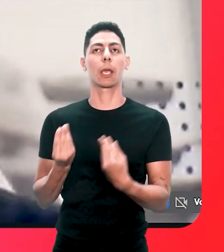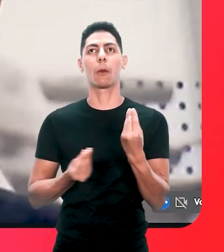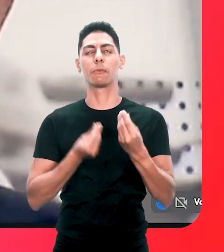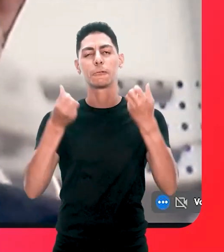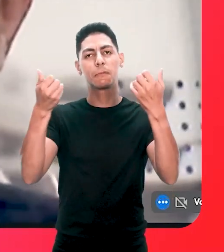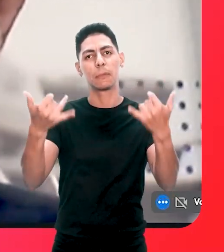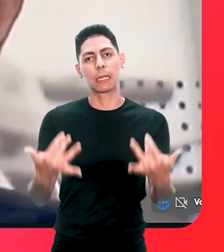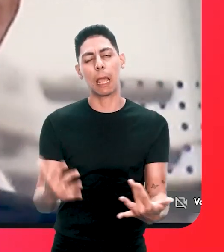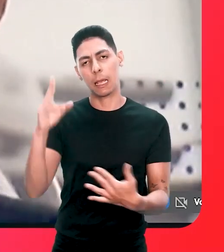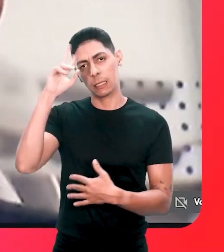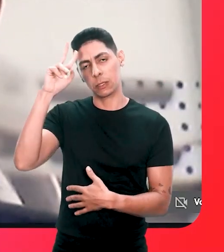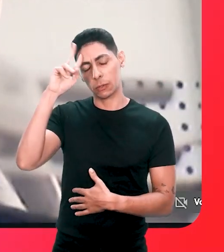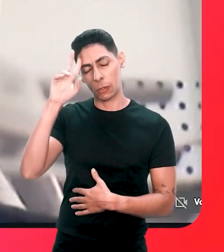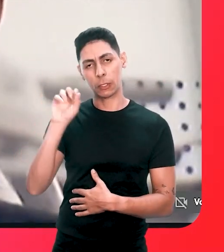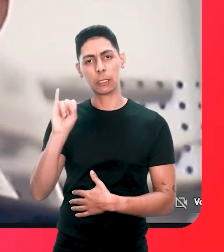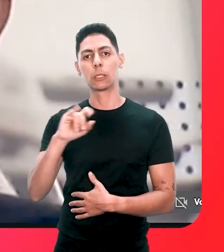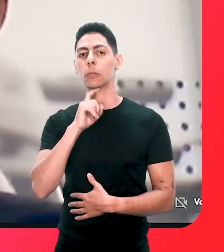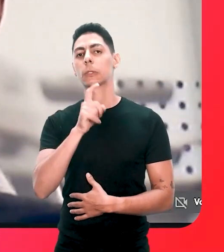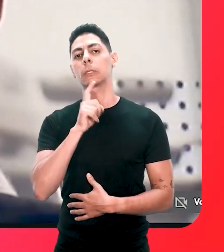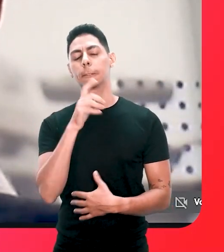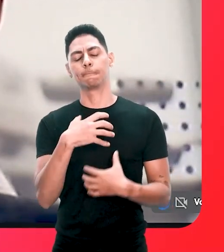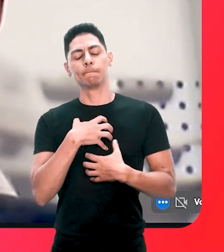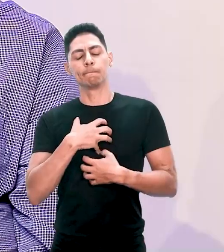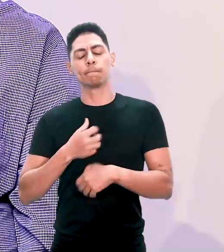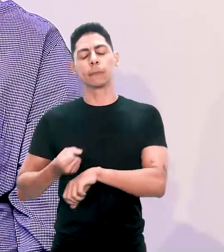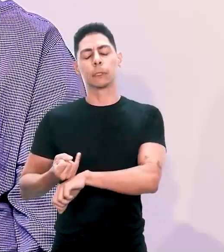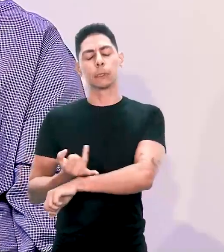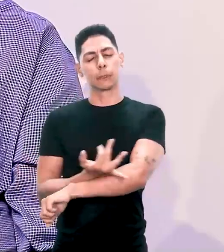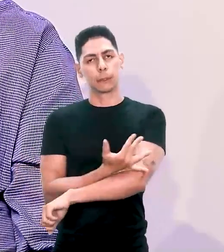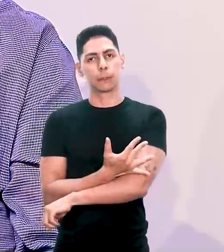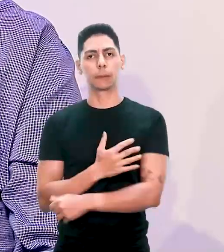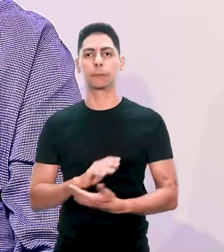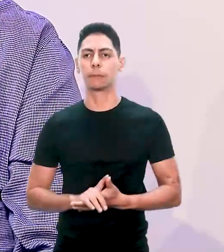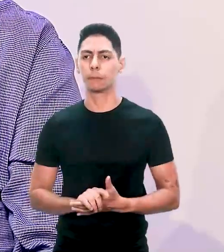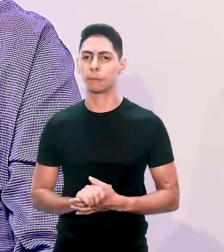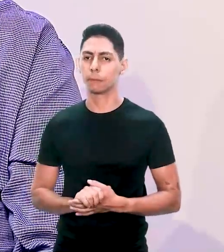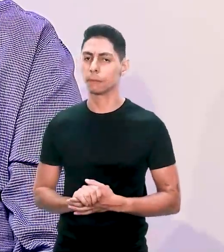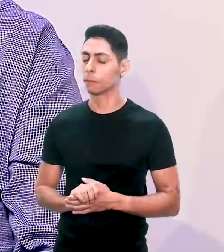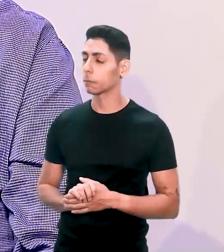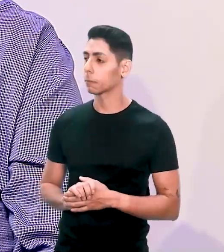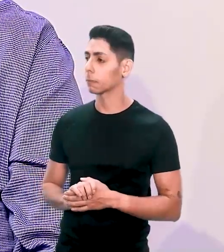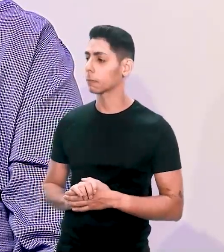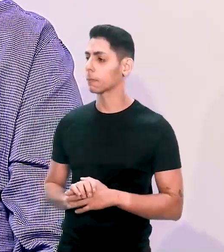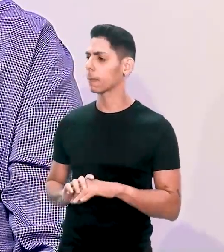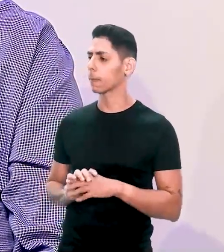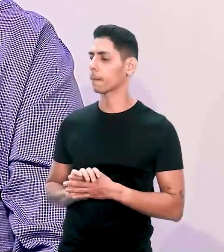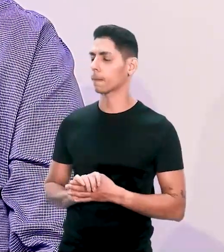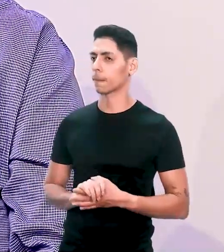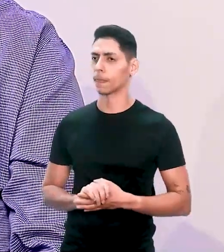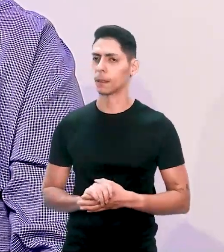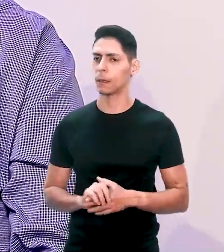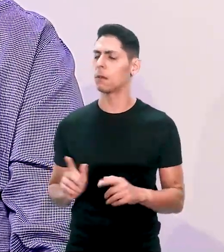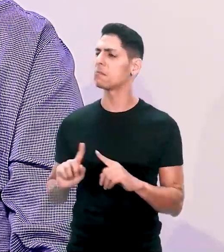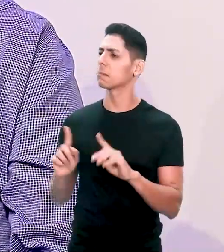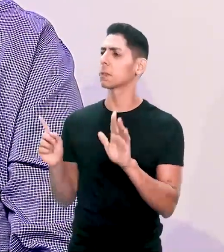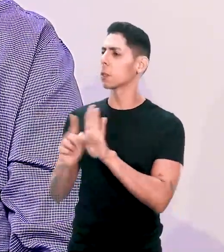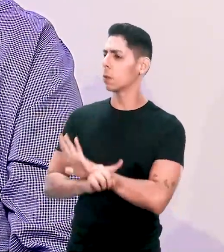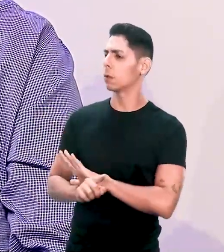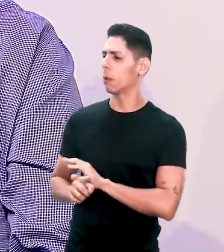essa história sem me emocionar, né, cara? Ô, Petri, e foi aí